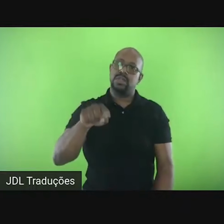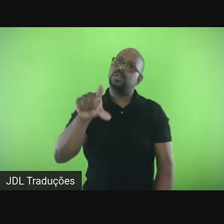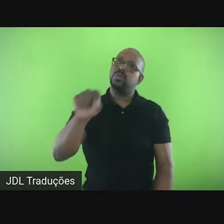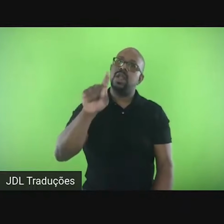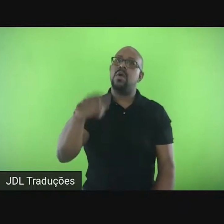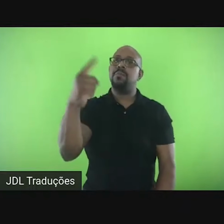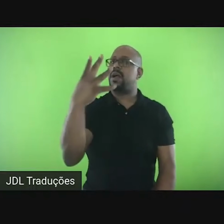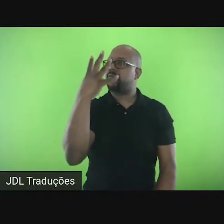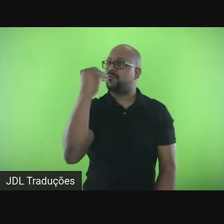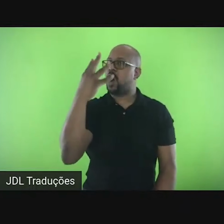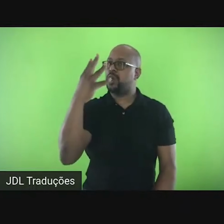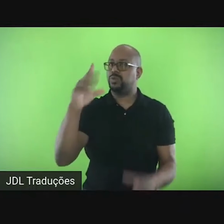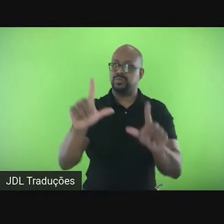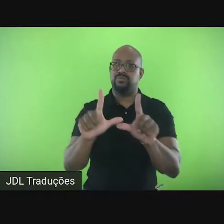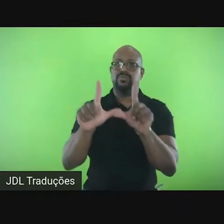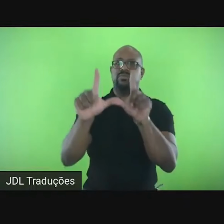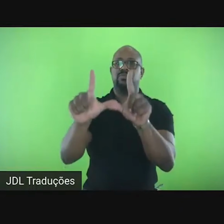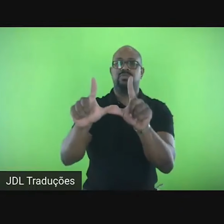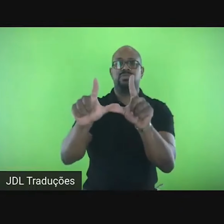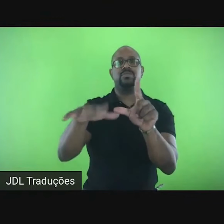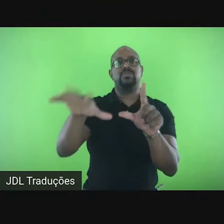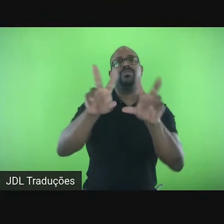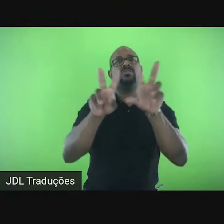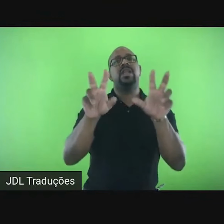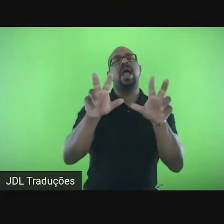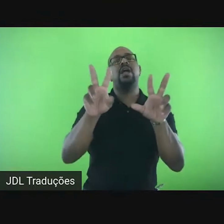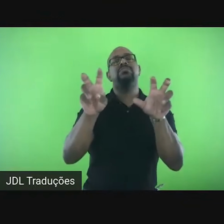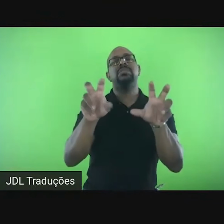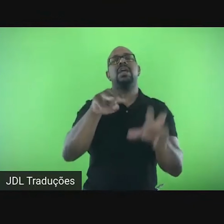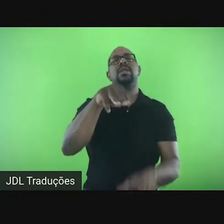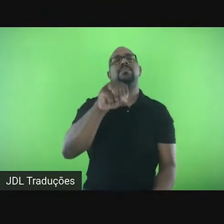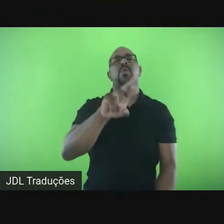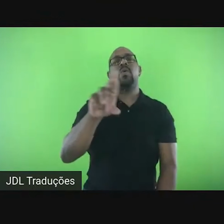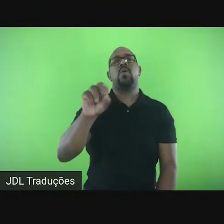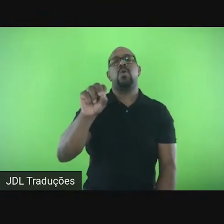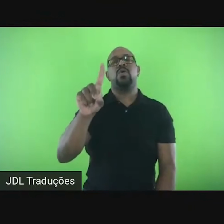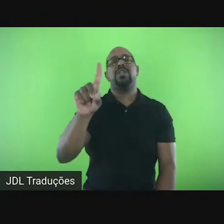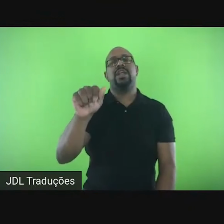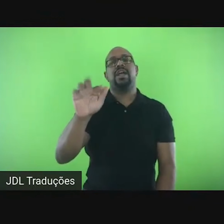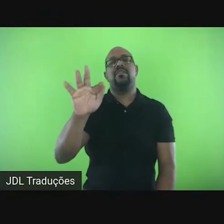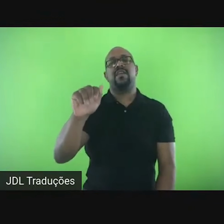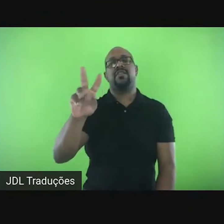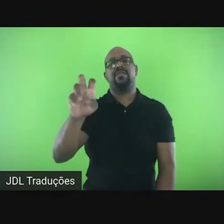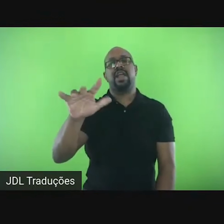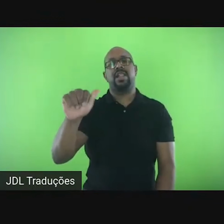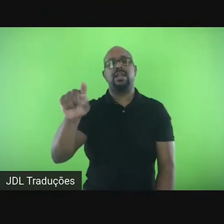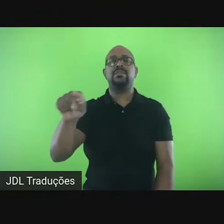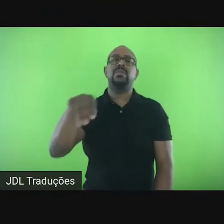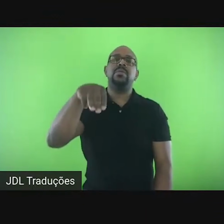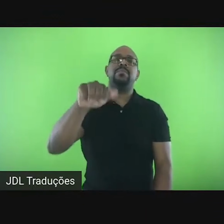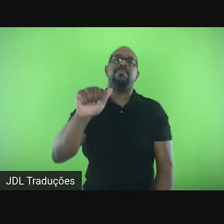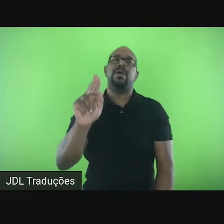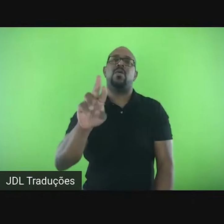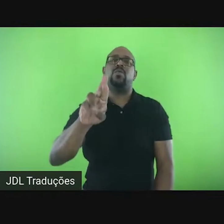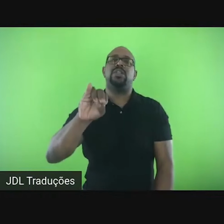fotografia da série Morro da Favela, do fotógrafo carioca Maurício Ora. Quais